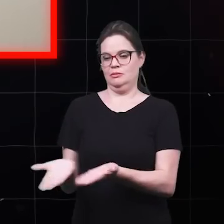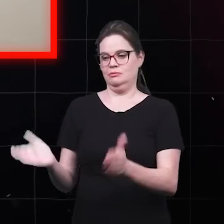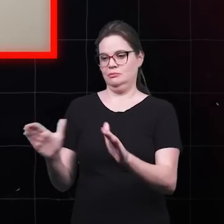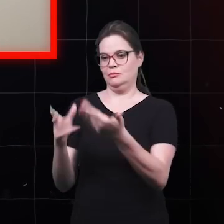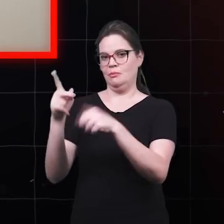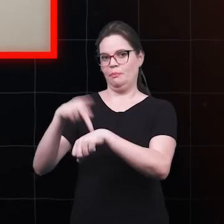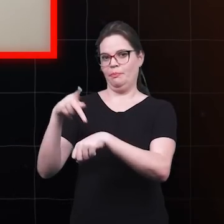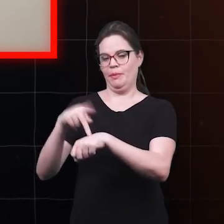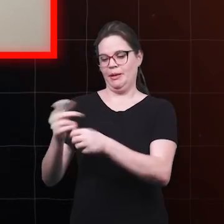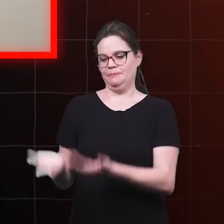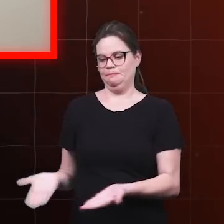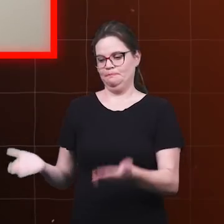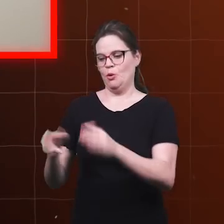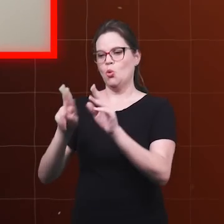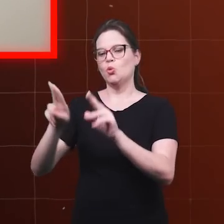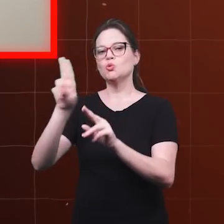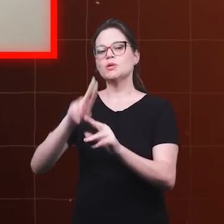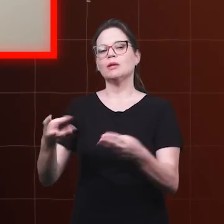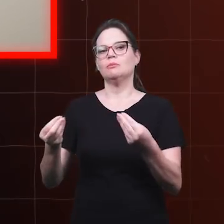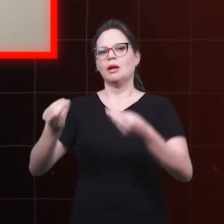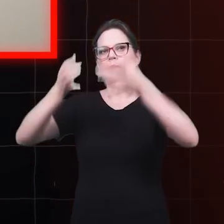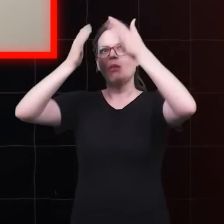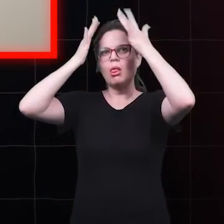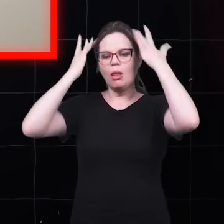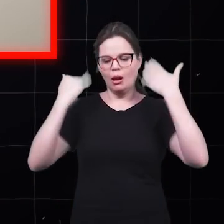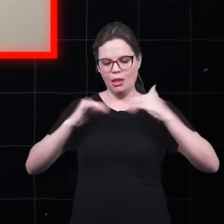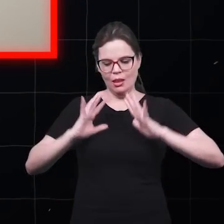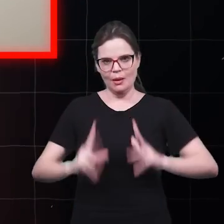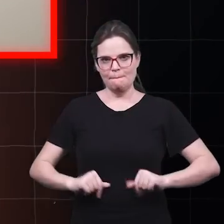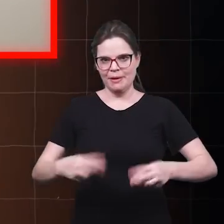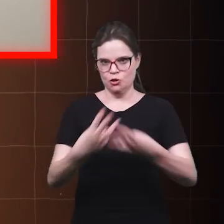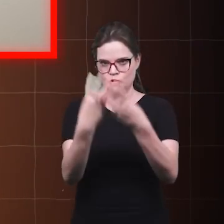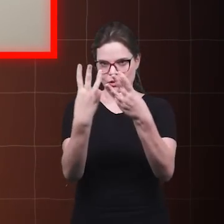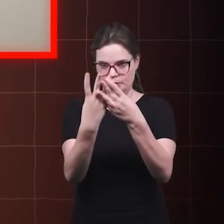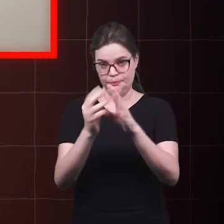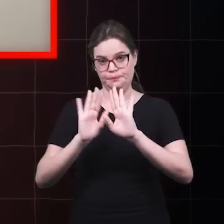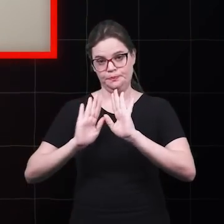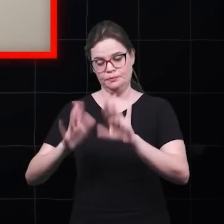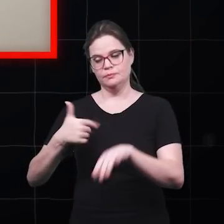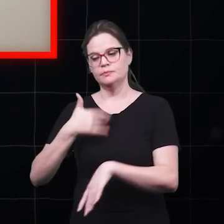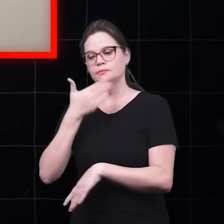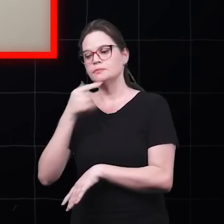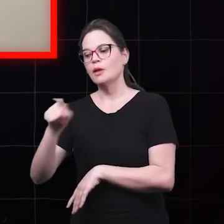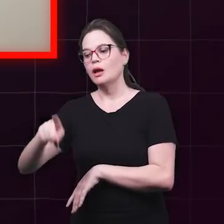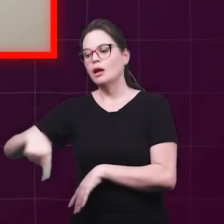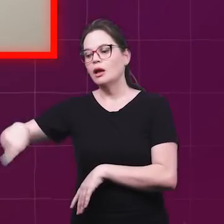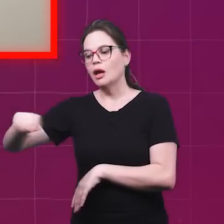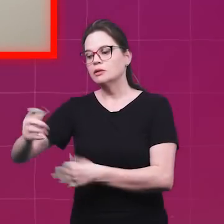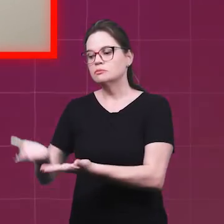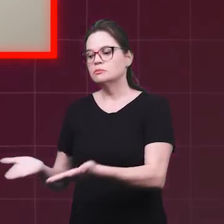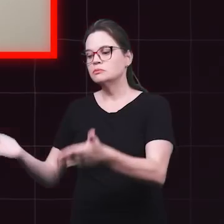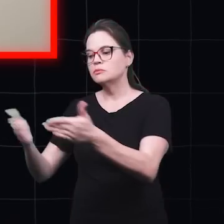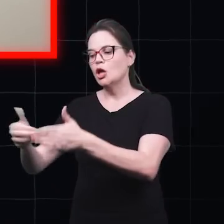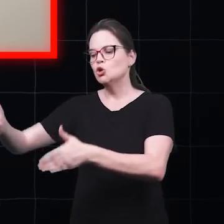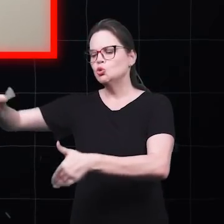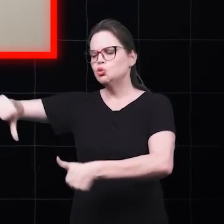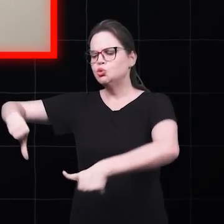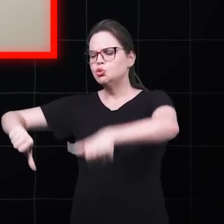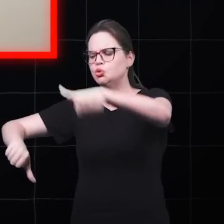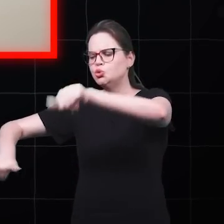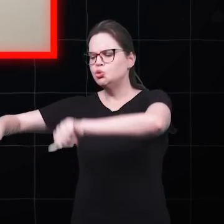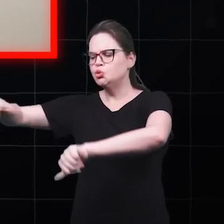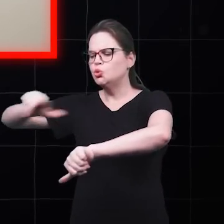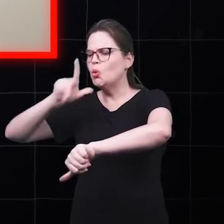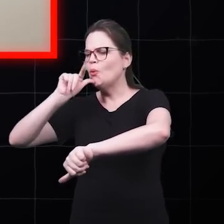para a purificação dos judeus. E o que o Senhor pede? Que aquelas talhas fossem enchidas de água e fossem levadas